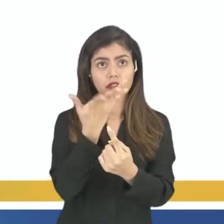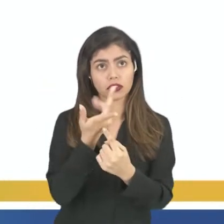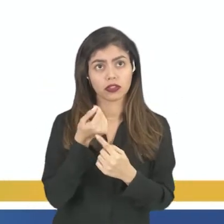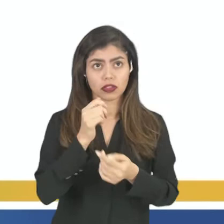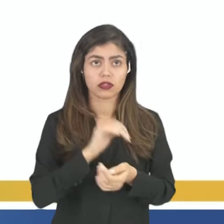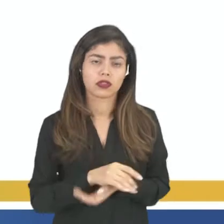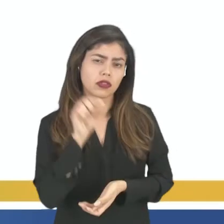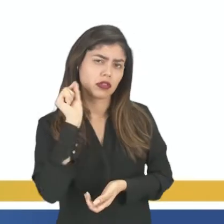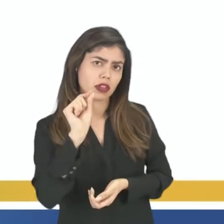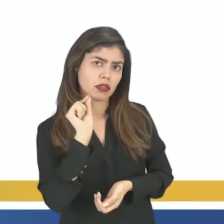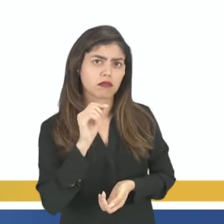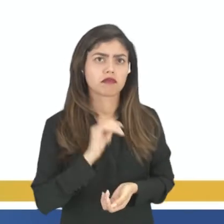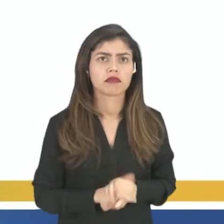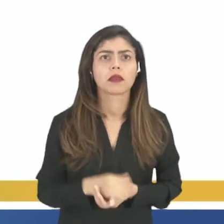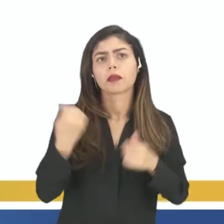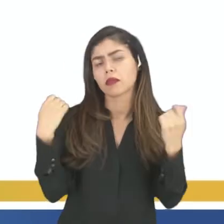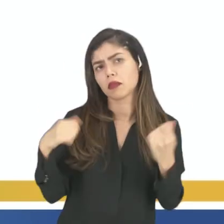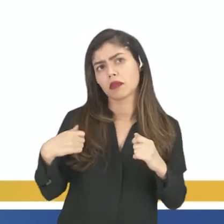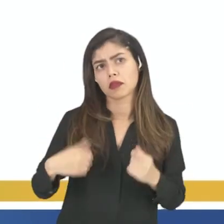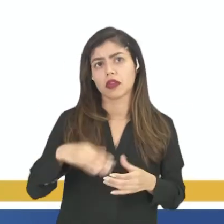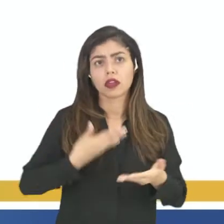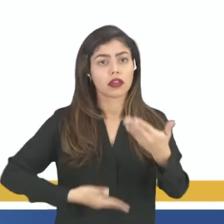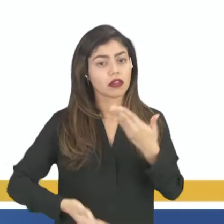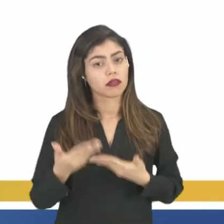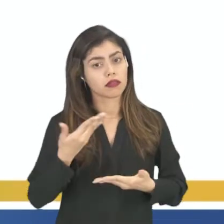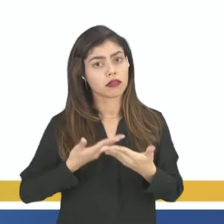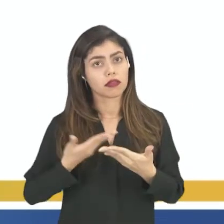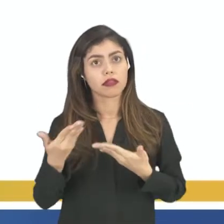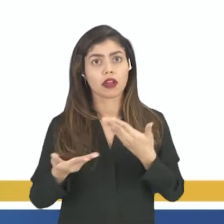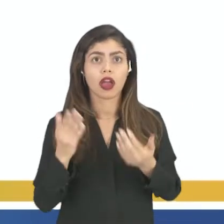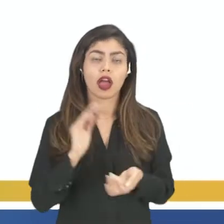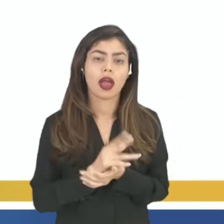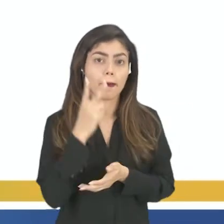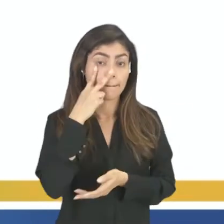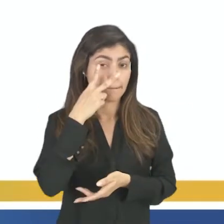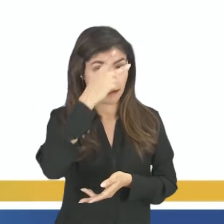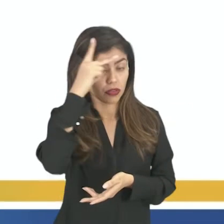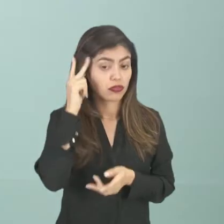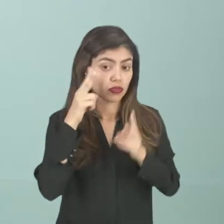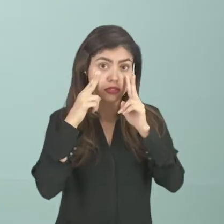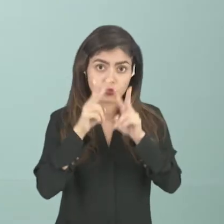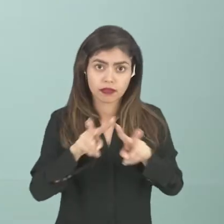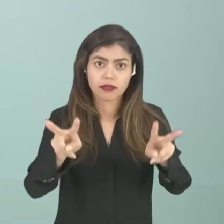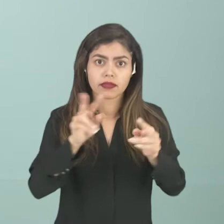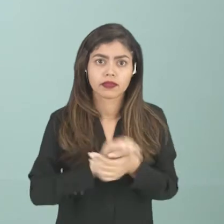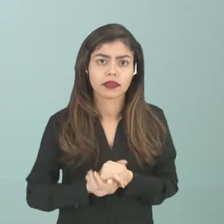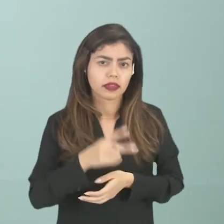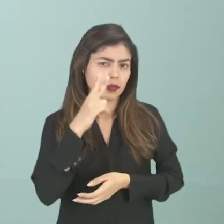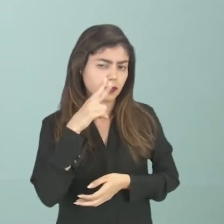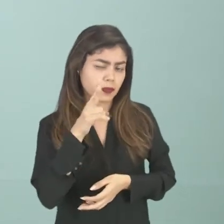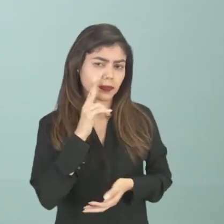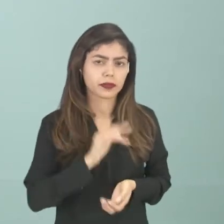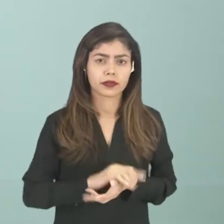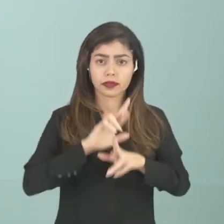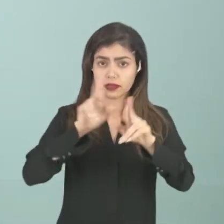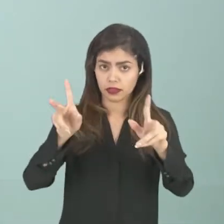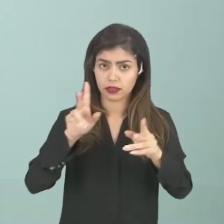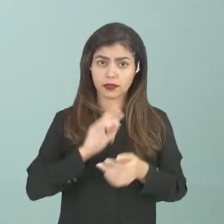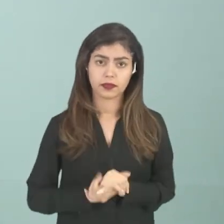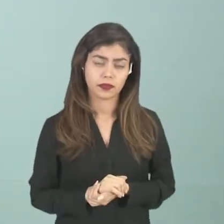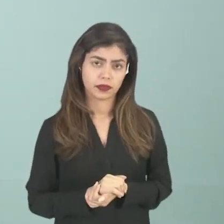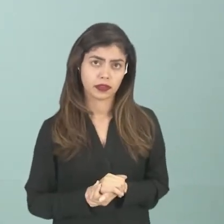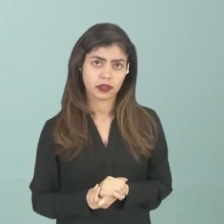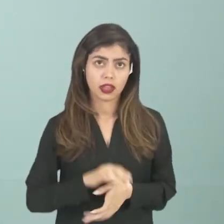artista, o que ele pretende transmitir ao espectador. Então vejam que há uma diferença, né, entre